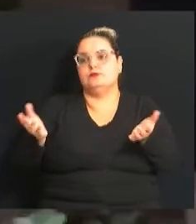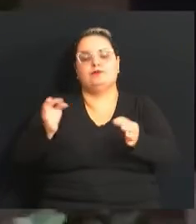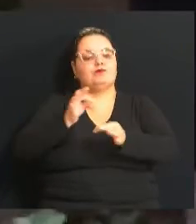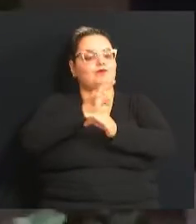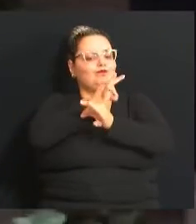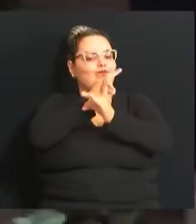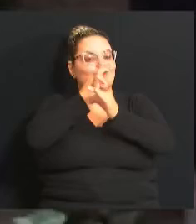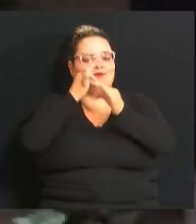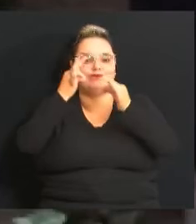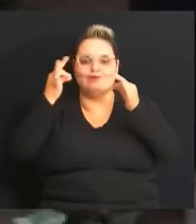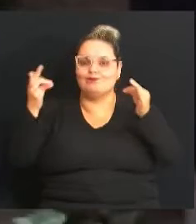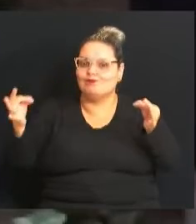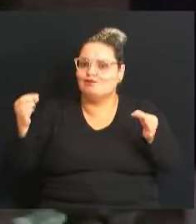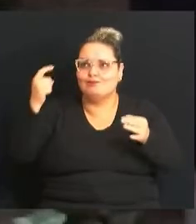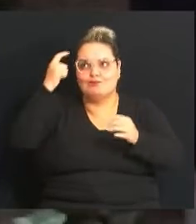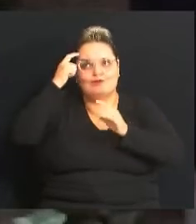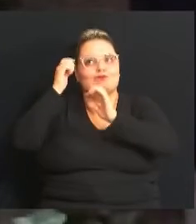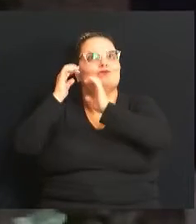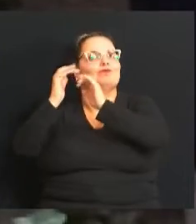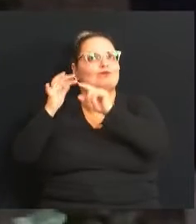Ótimo, ótima reflexão também.